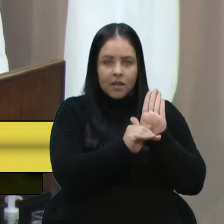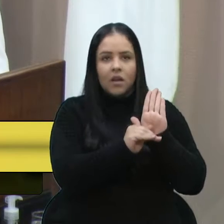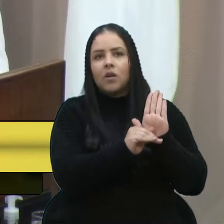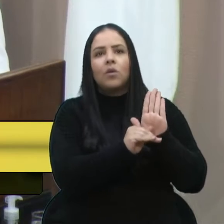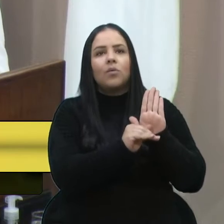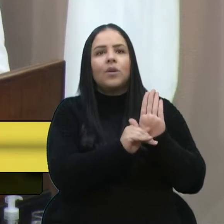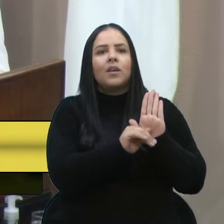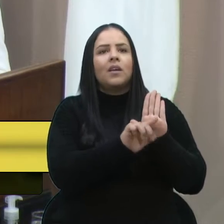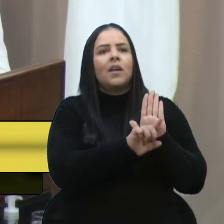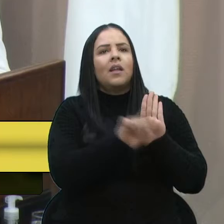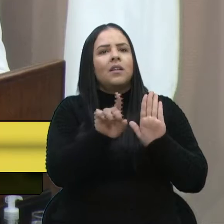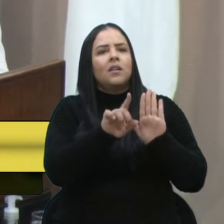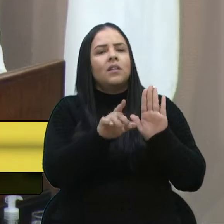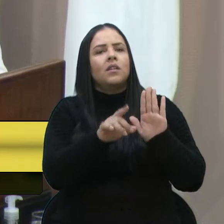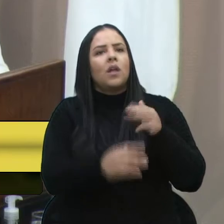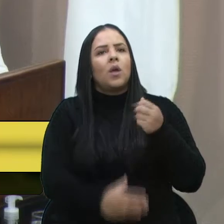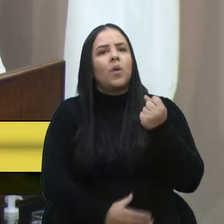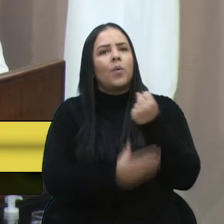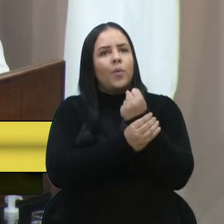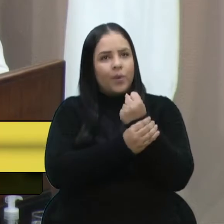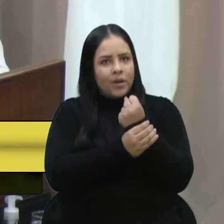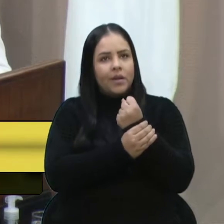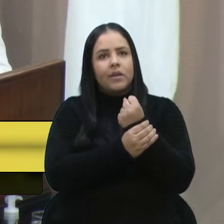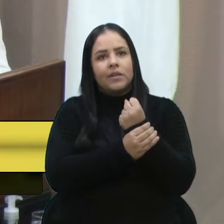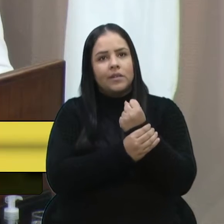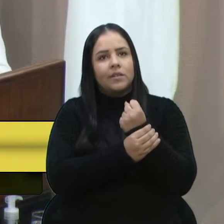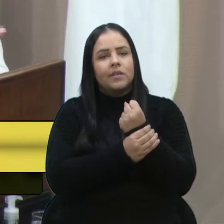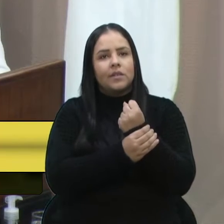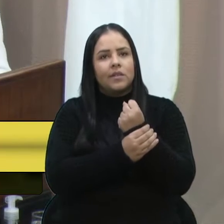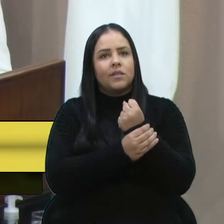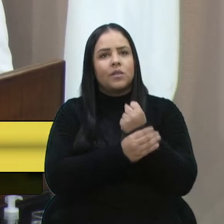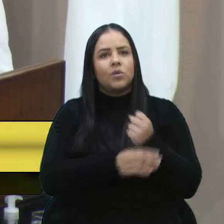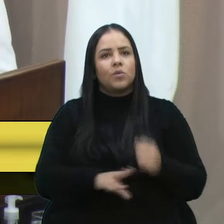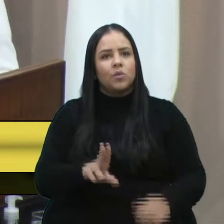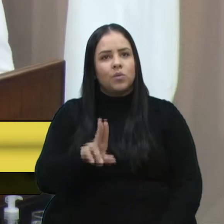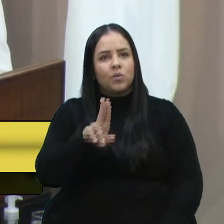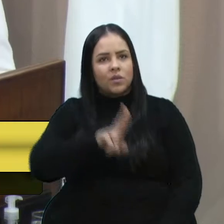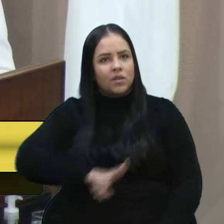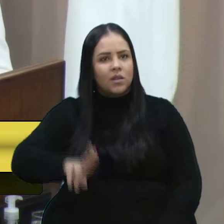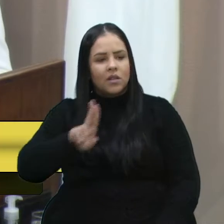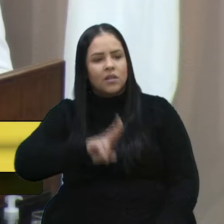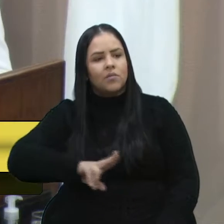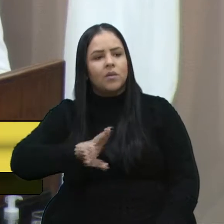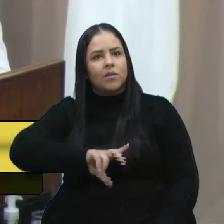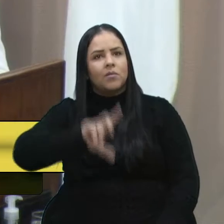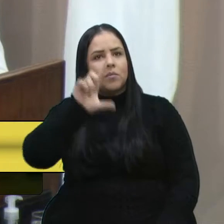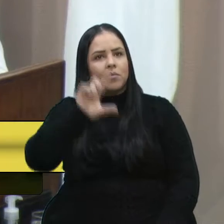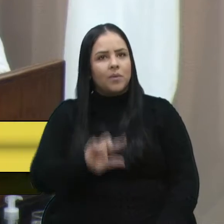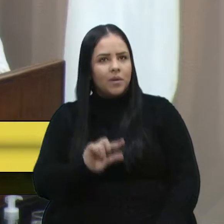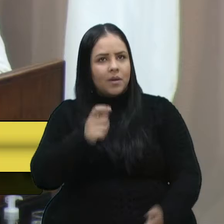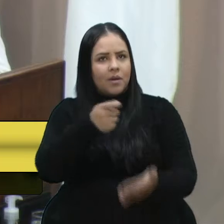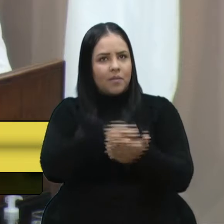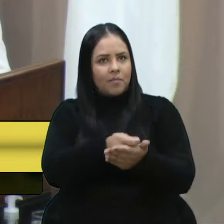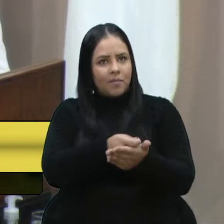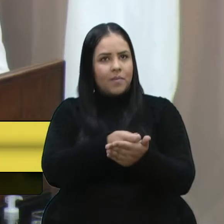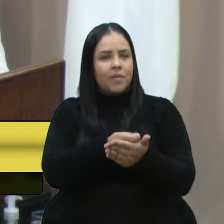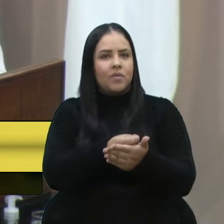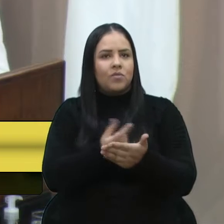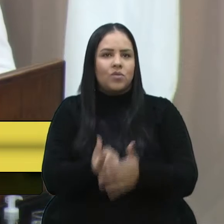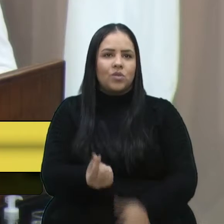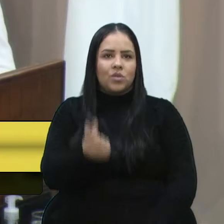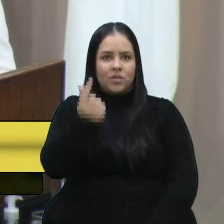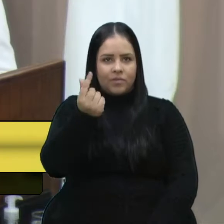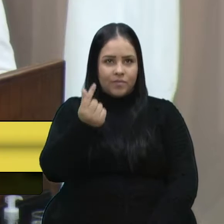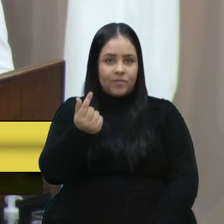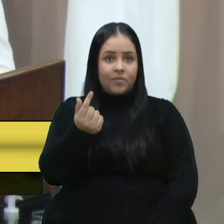garantisse que saísse da planilha, portanto, um barateamento do preço da passagem. Então, nós